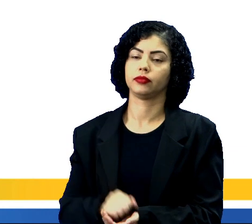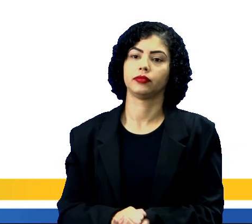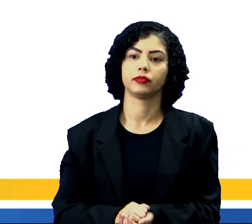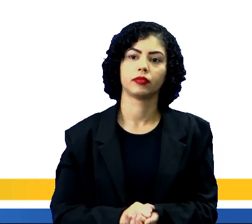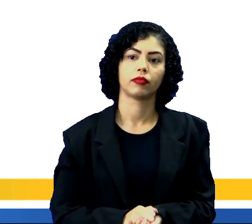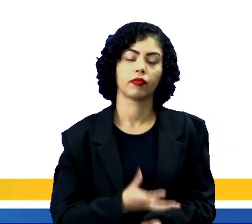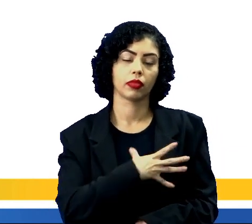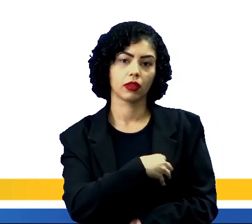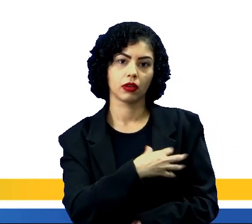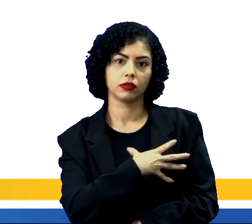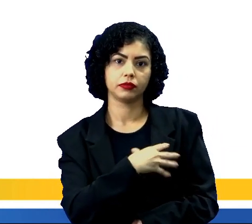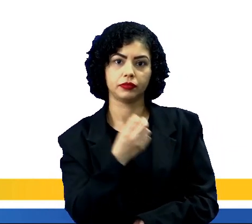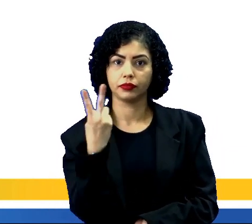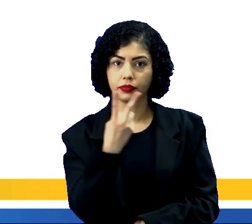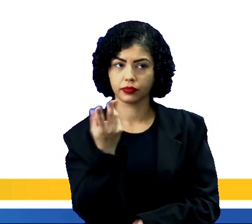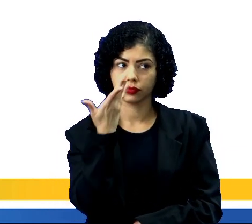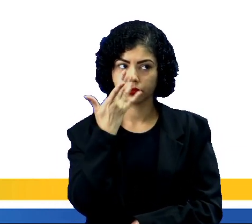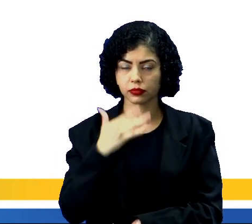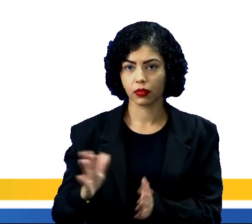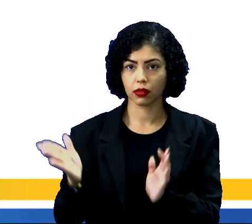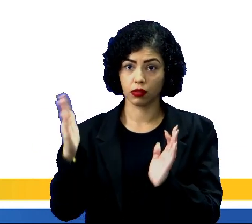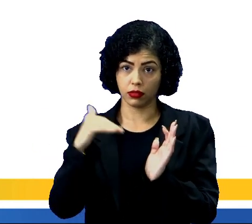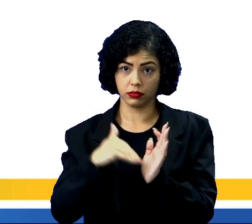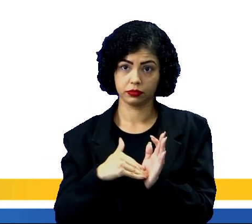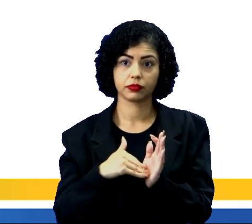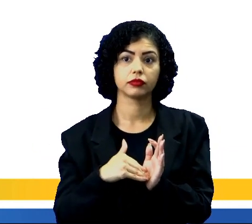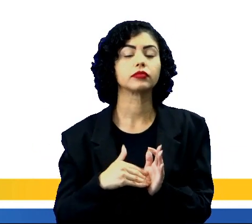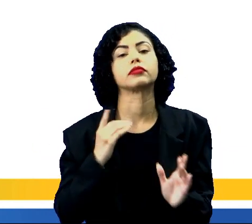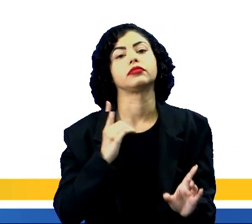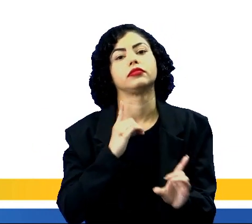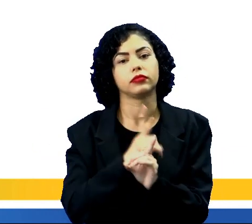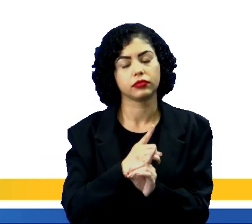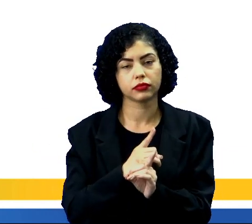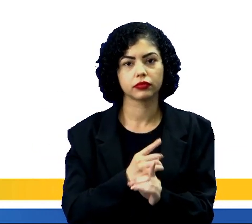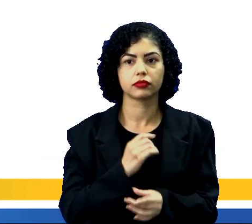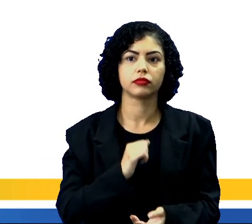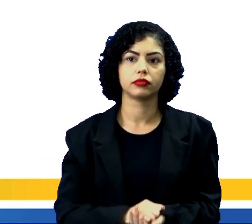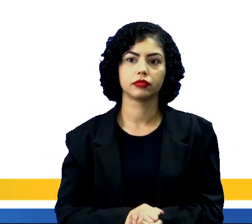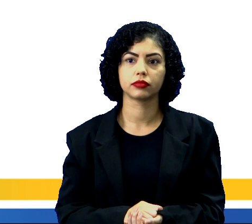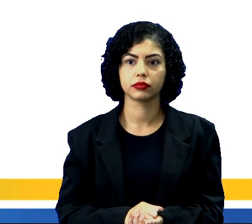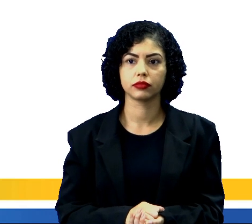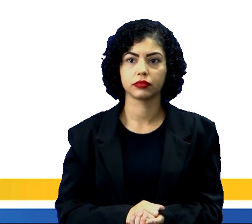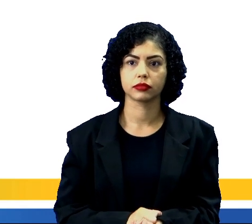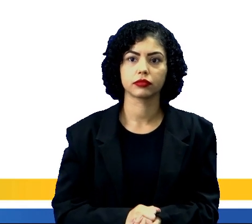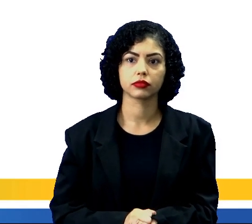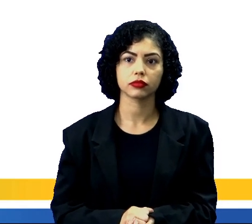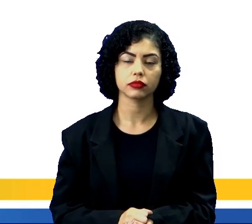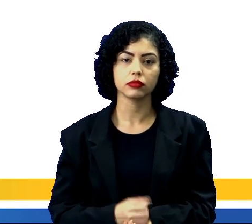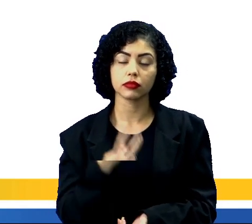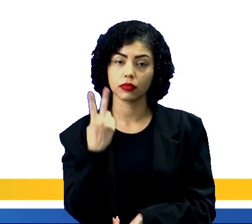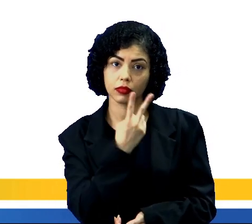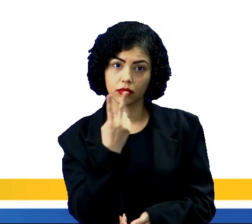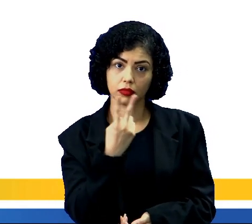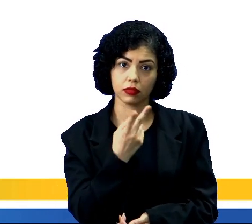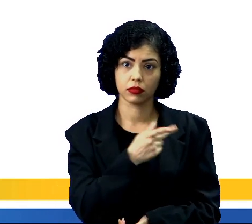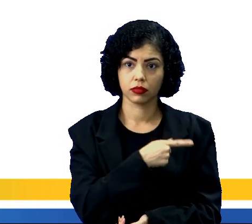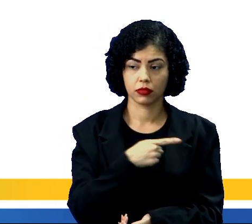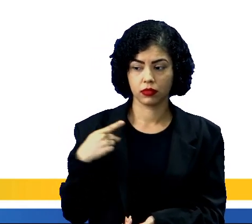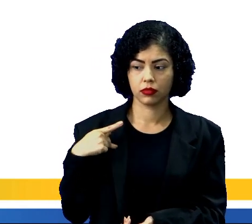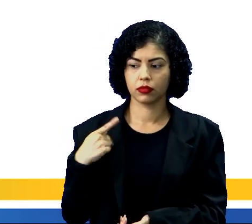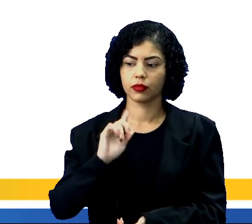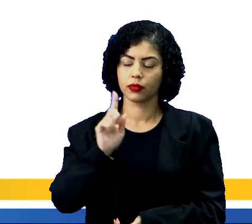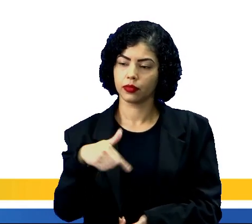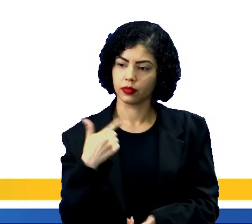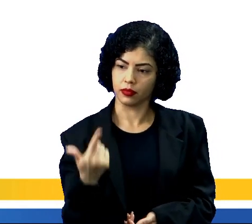teria amamentado as duas crianças até que elas fossem encontradas posteriormente por um casal de pastores. E